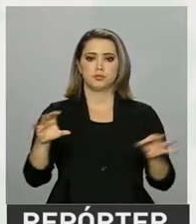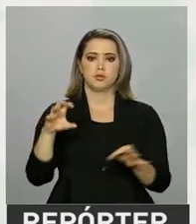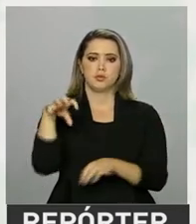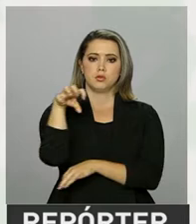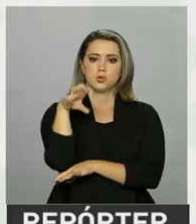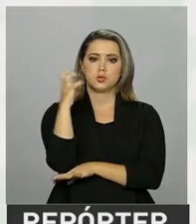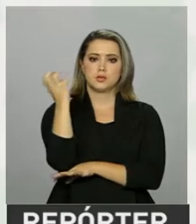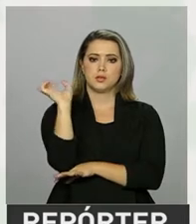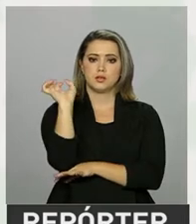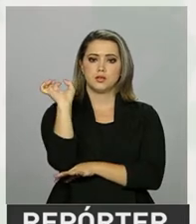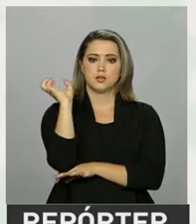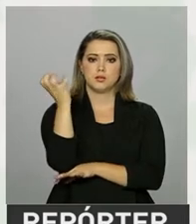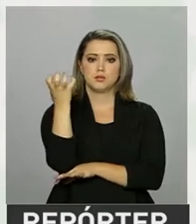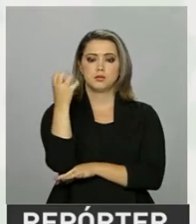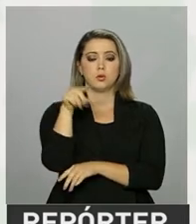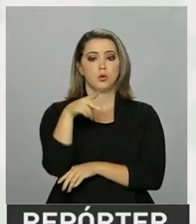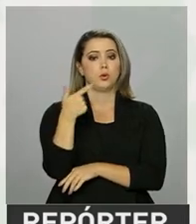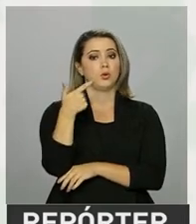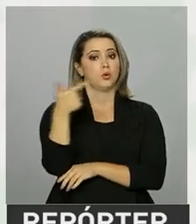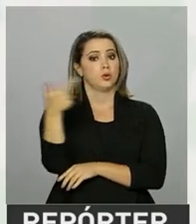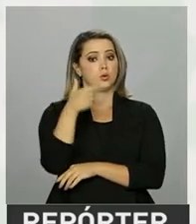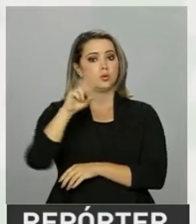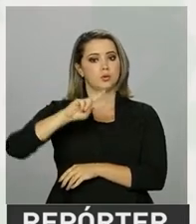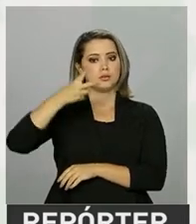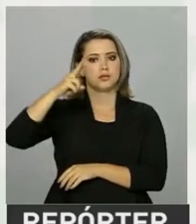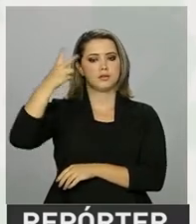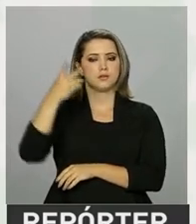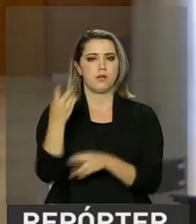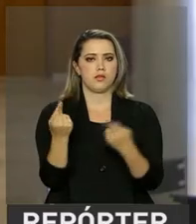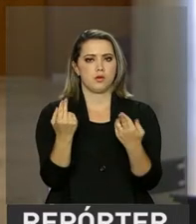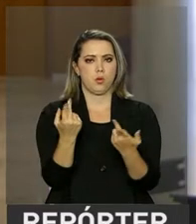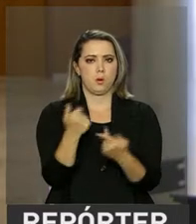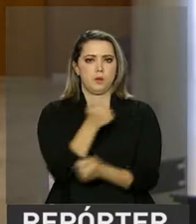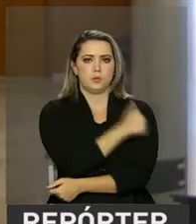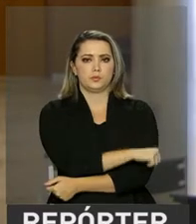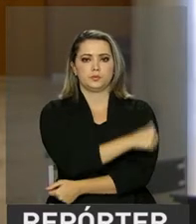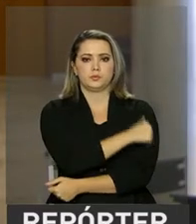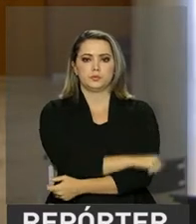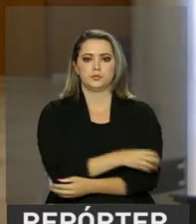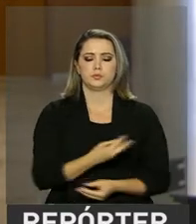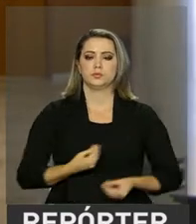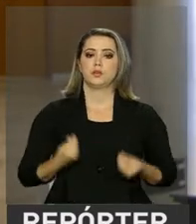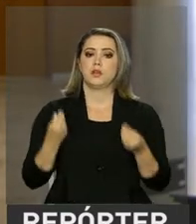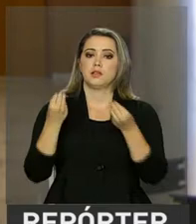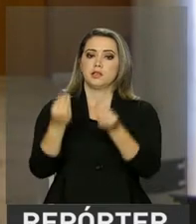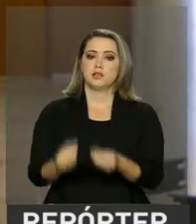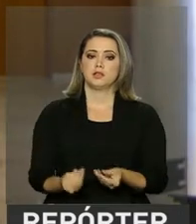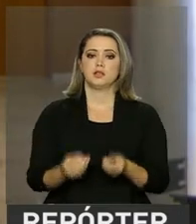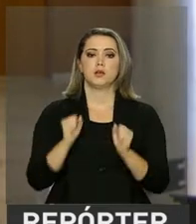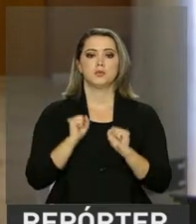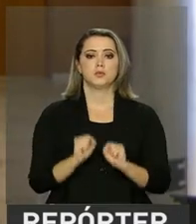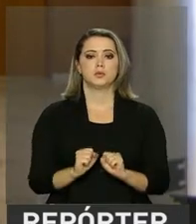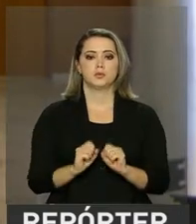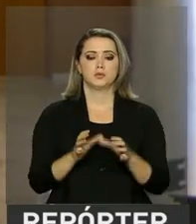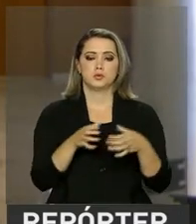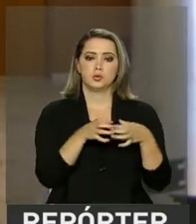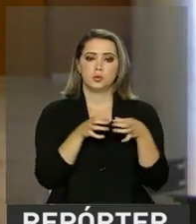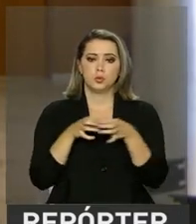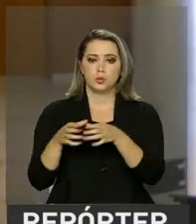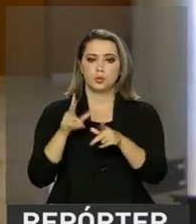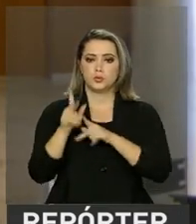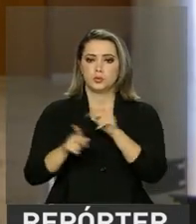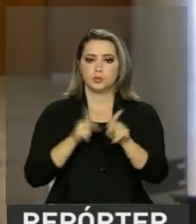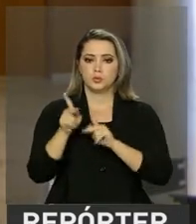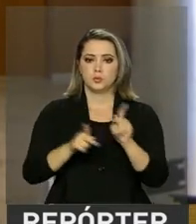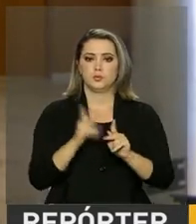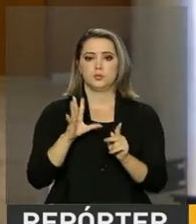equivale a quase duas vezes a área da cidade do rio de janeiro vai garantir que a população de biodiversidade